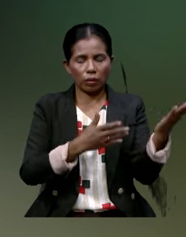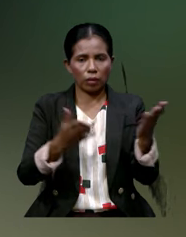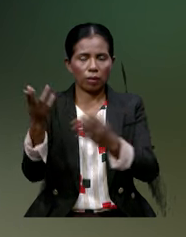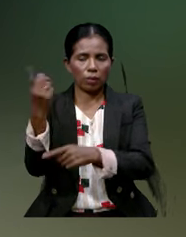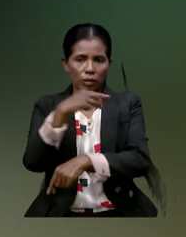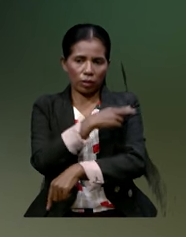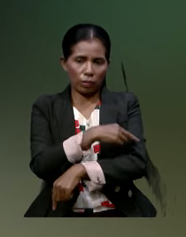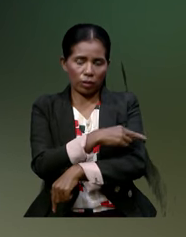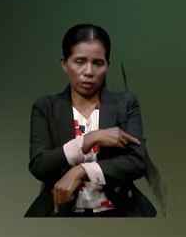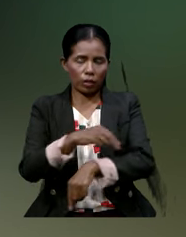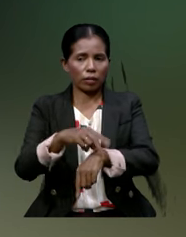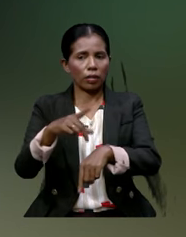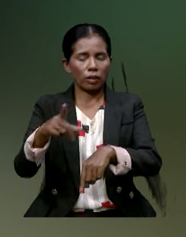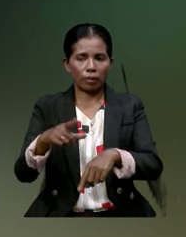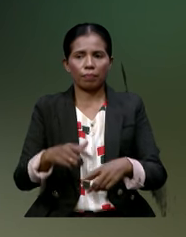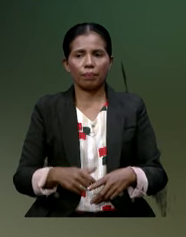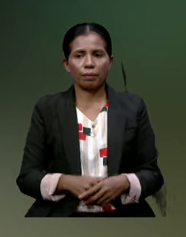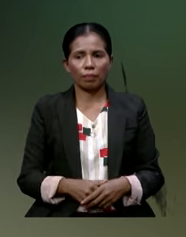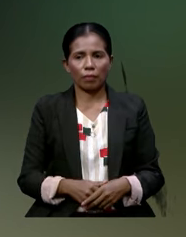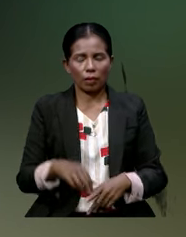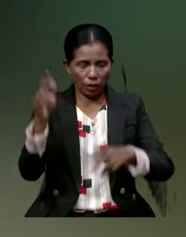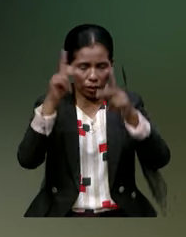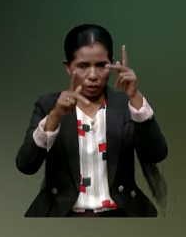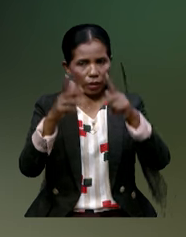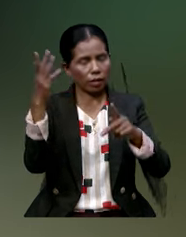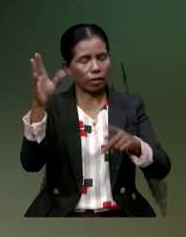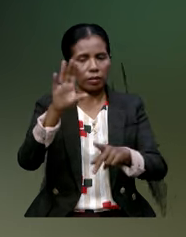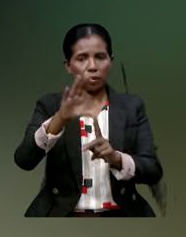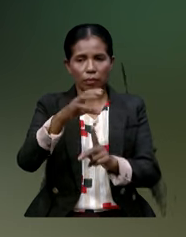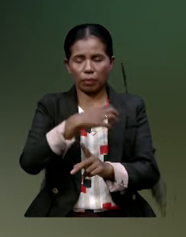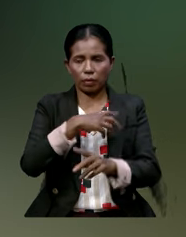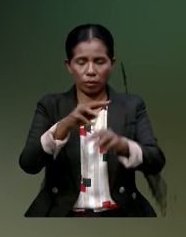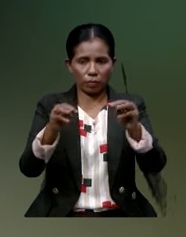nacional, onde há o tratamento. Motivo para caso refere, comando penitenciário